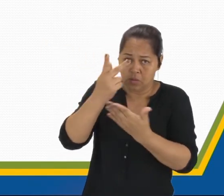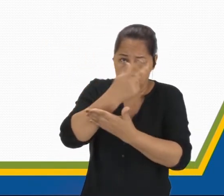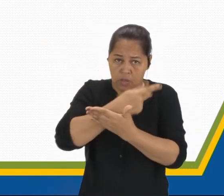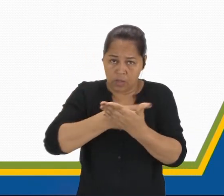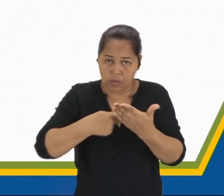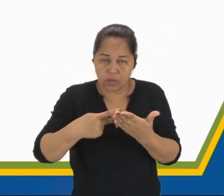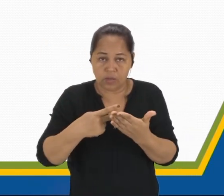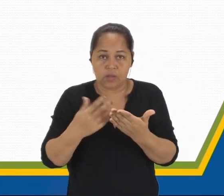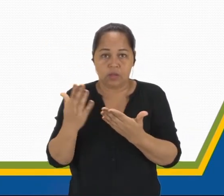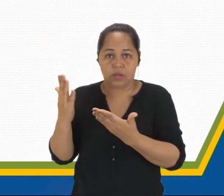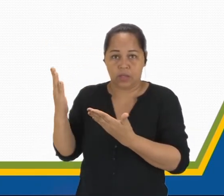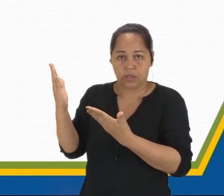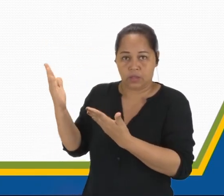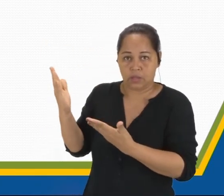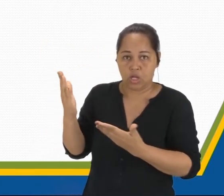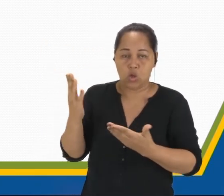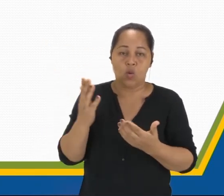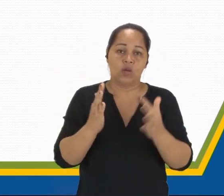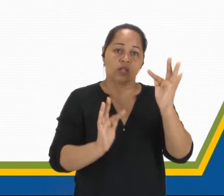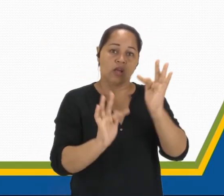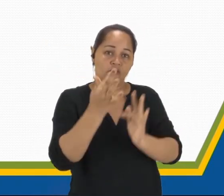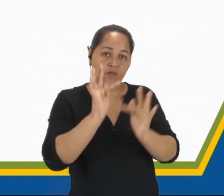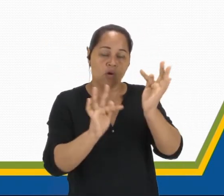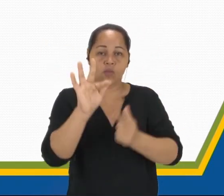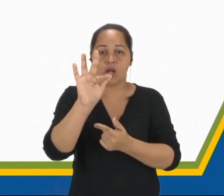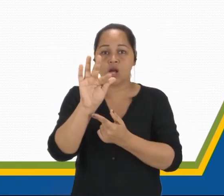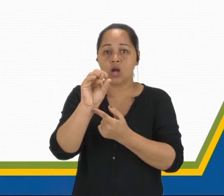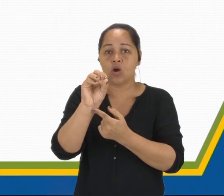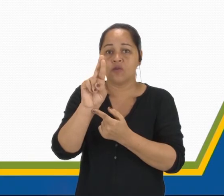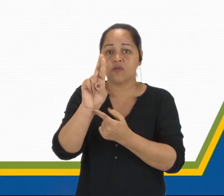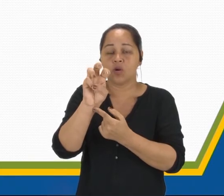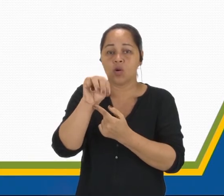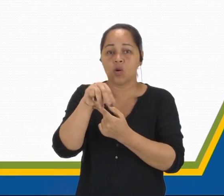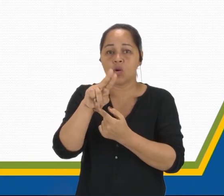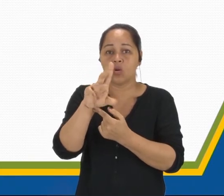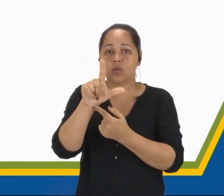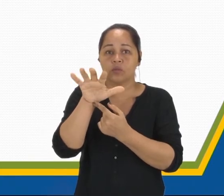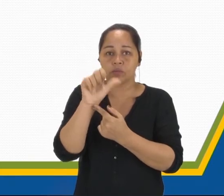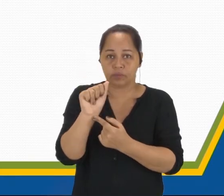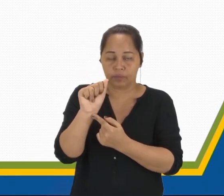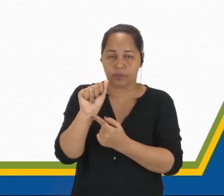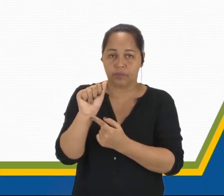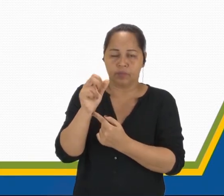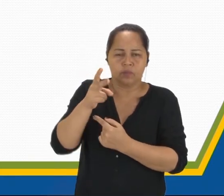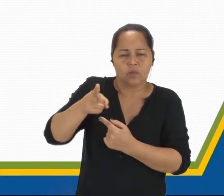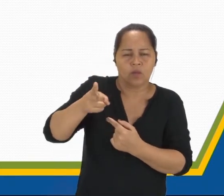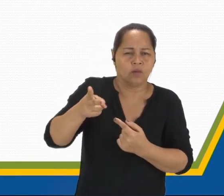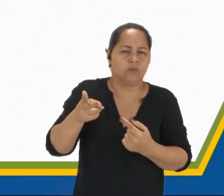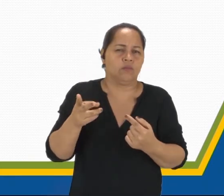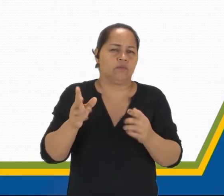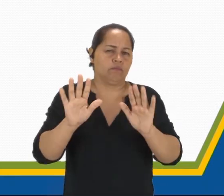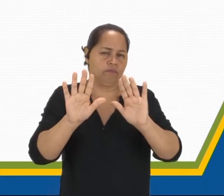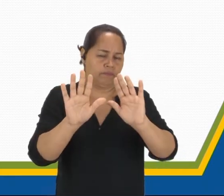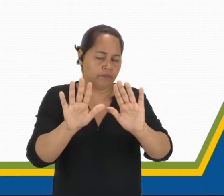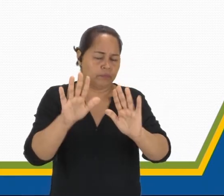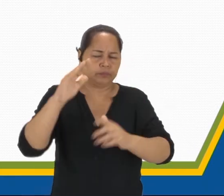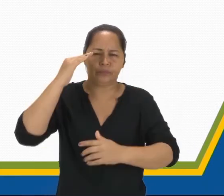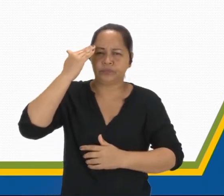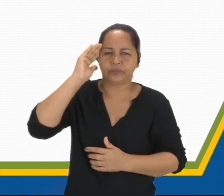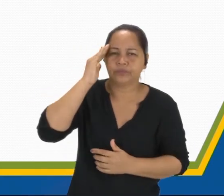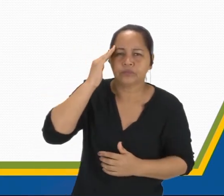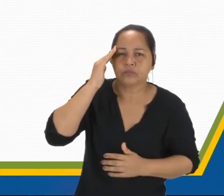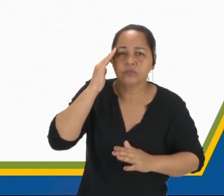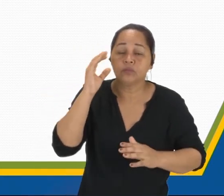ser aqui, ó, mais ou menos π e mais ou menos 2π, tá? A função cossecante é a inversa da função